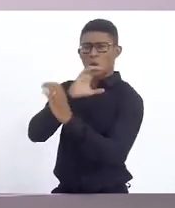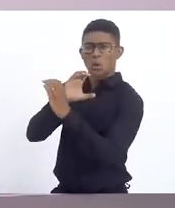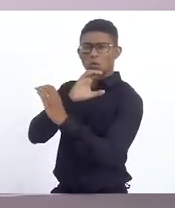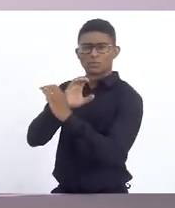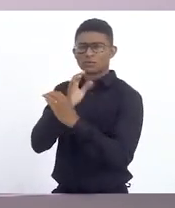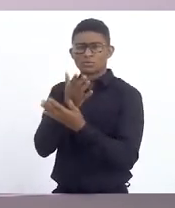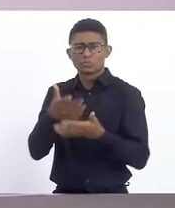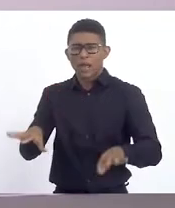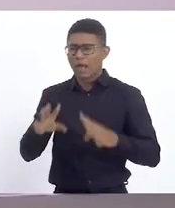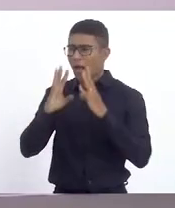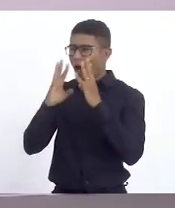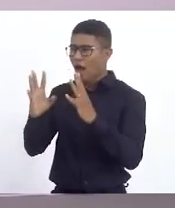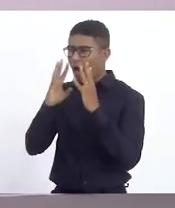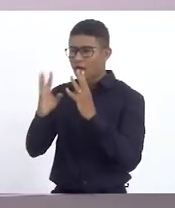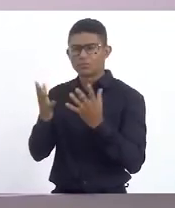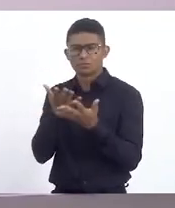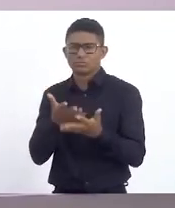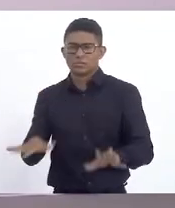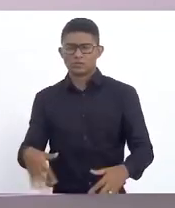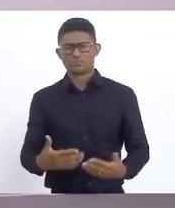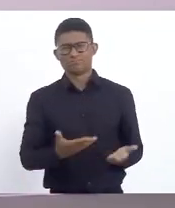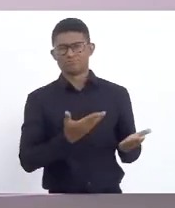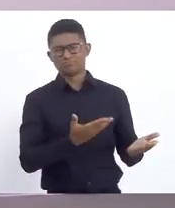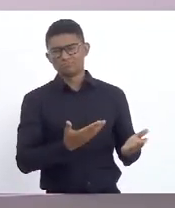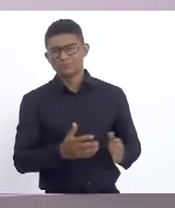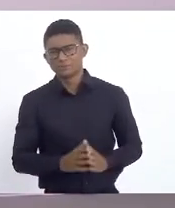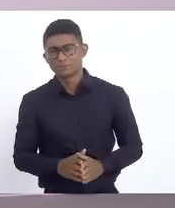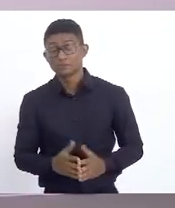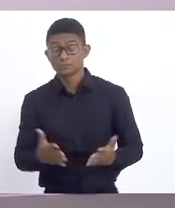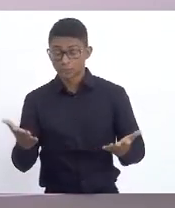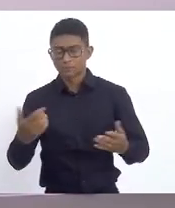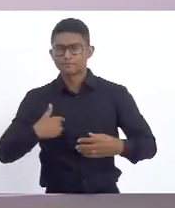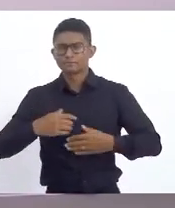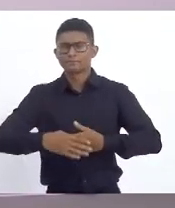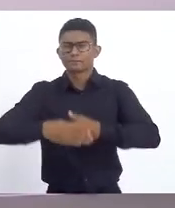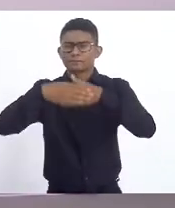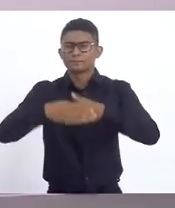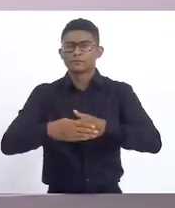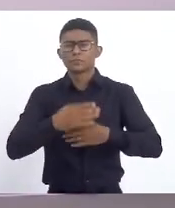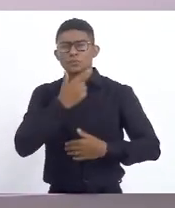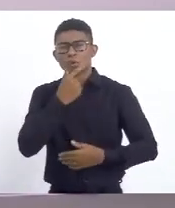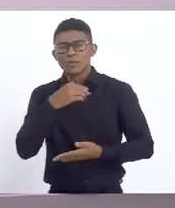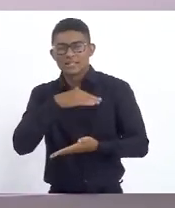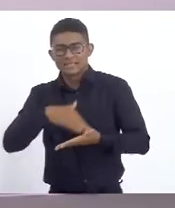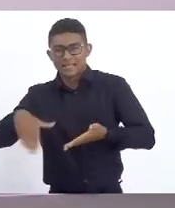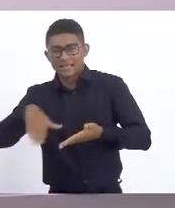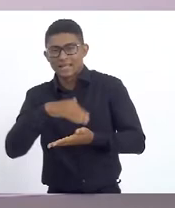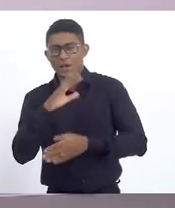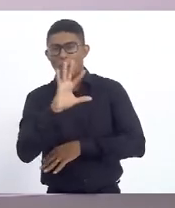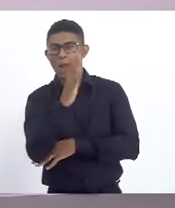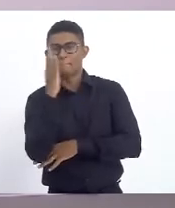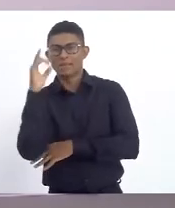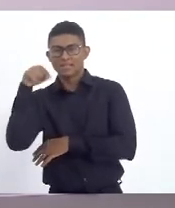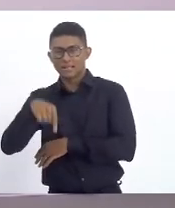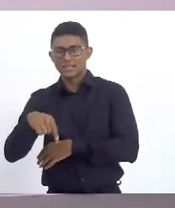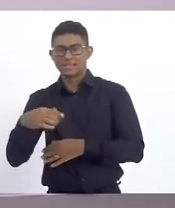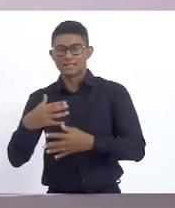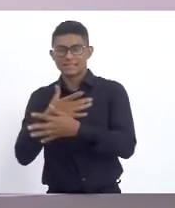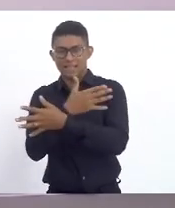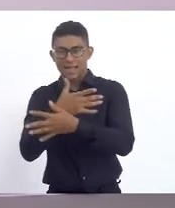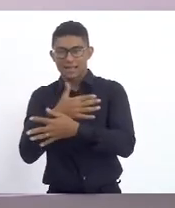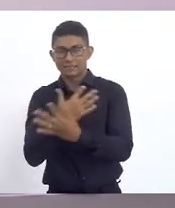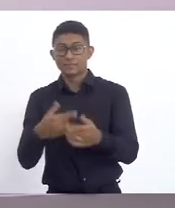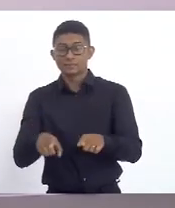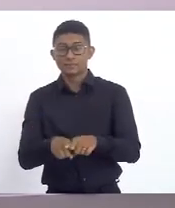Baixada. Saudar aqui o secretário de Meio Ambiente da cidade, Fernando Cid, saudar aqui o